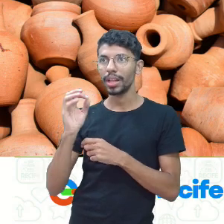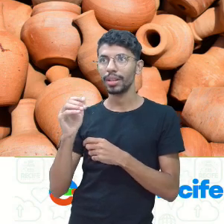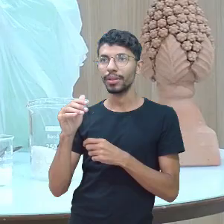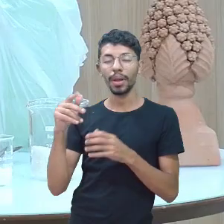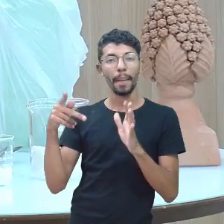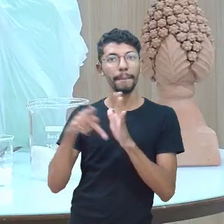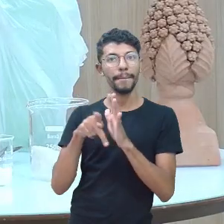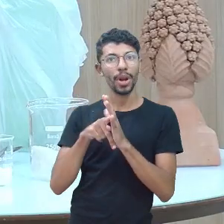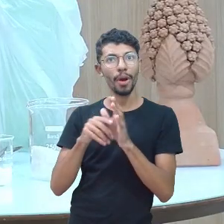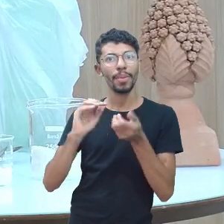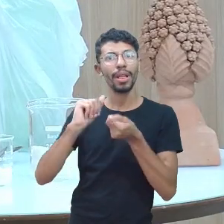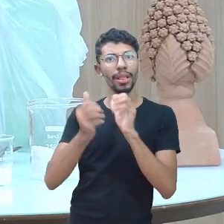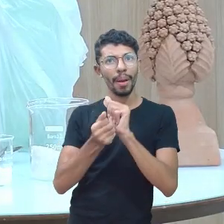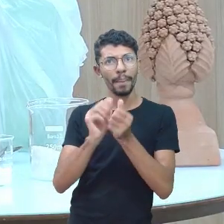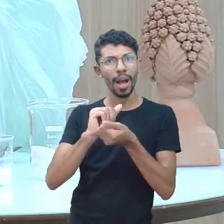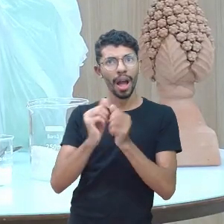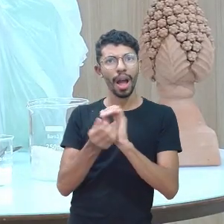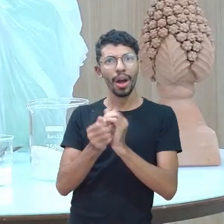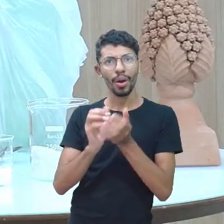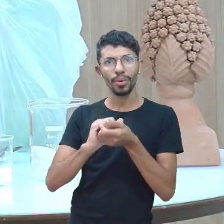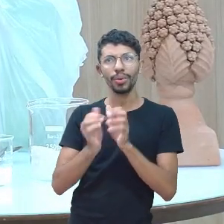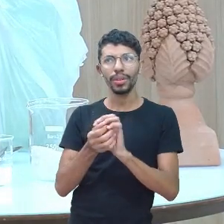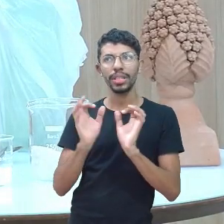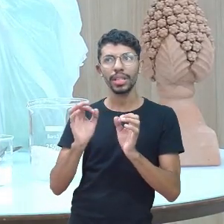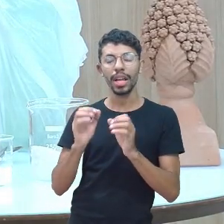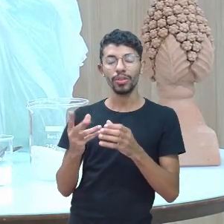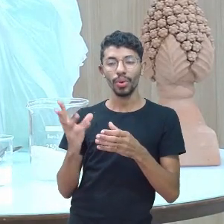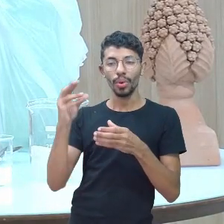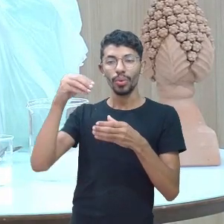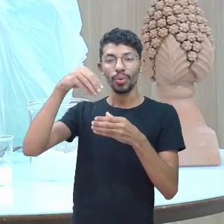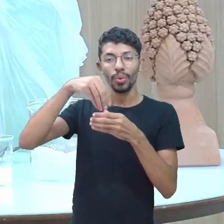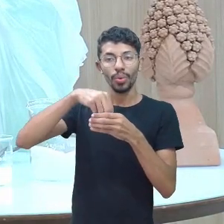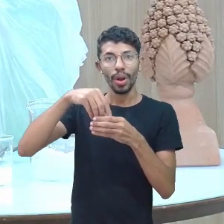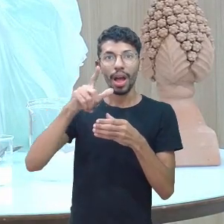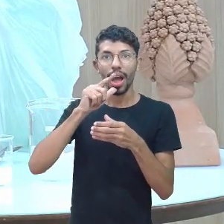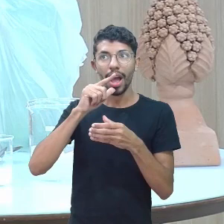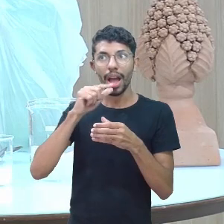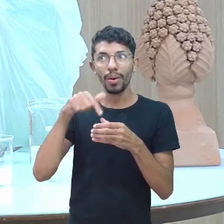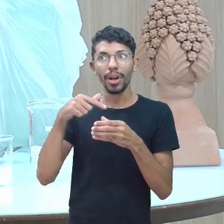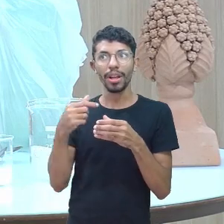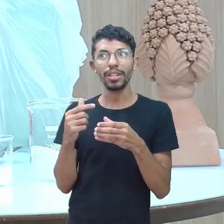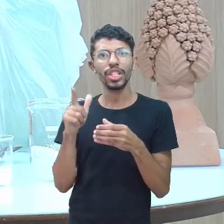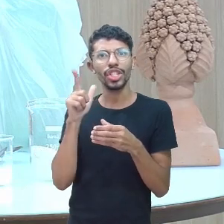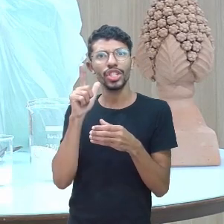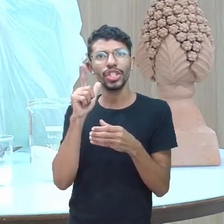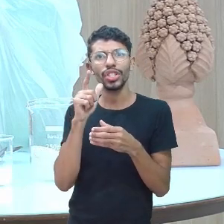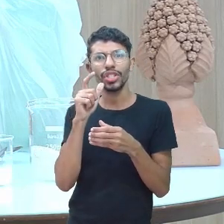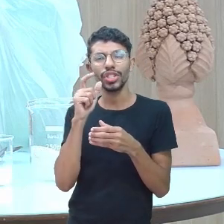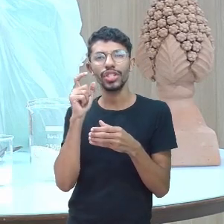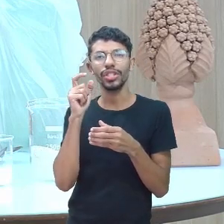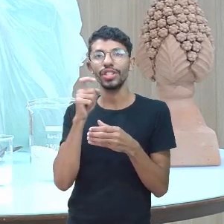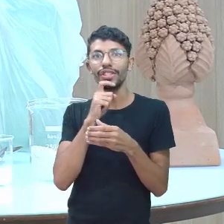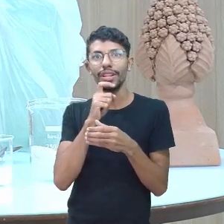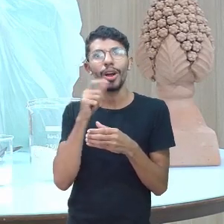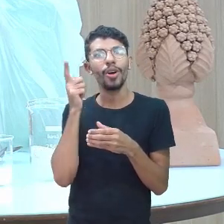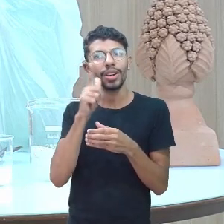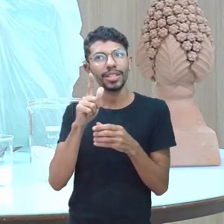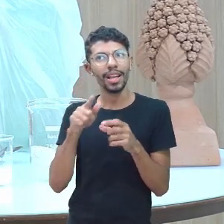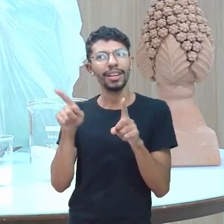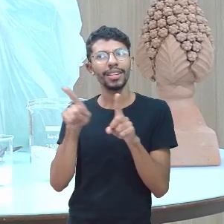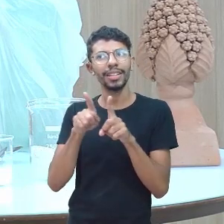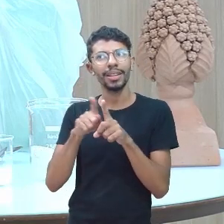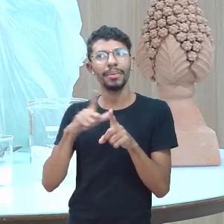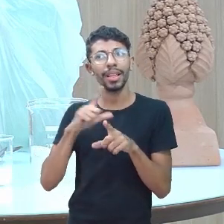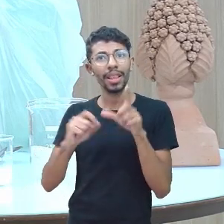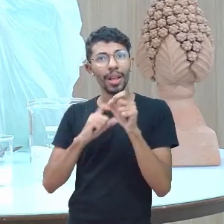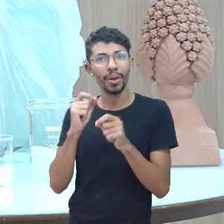gente, não tem geladeira melhor. Além de esfriar bastante a água, ainda me traz um saudoso gostinho da